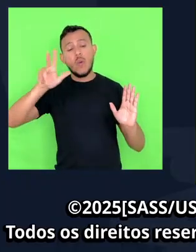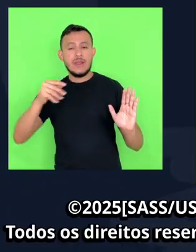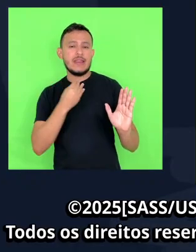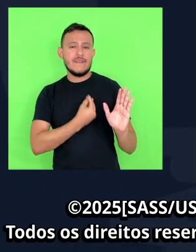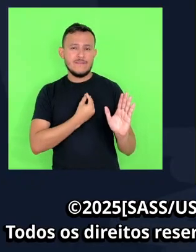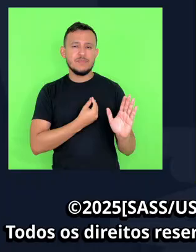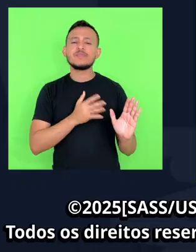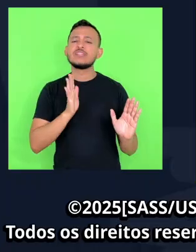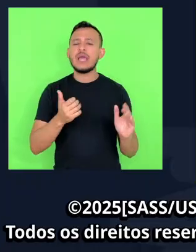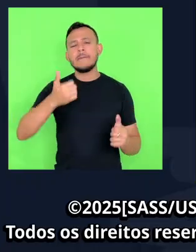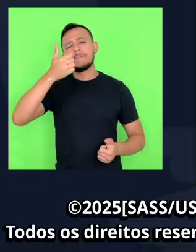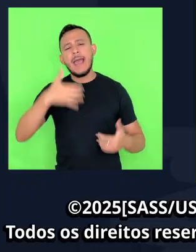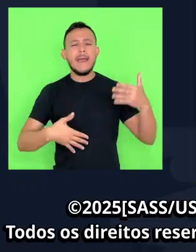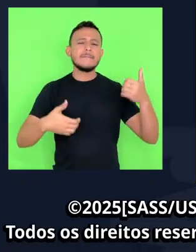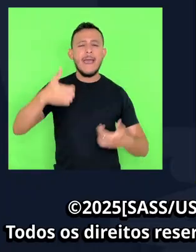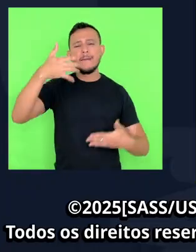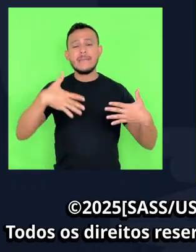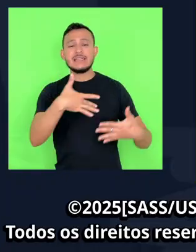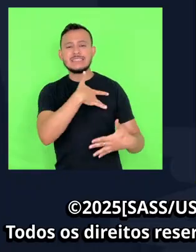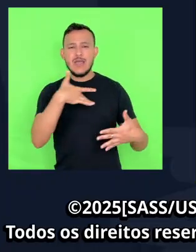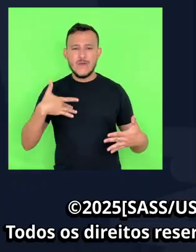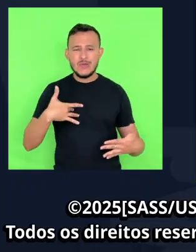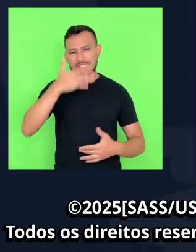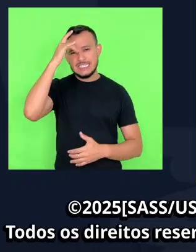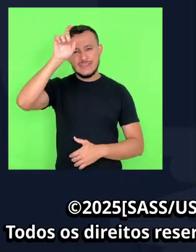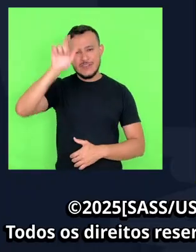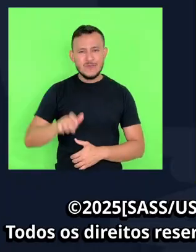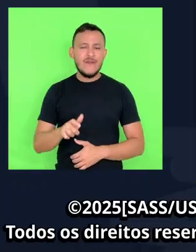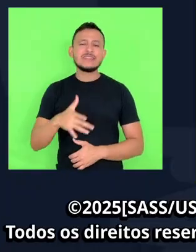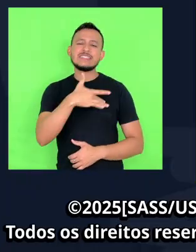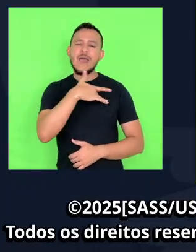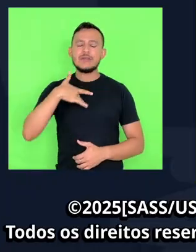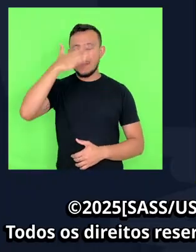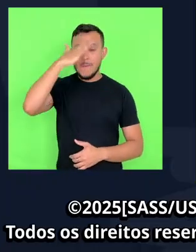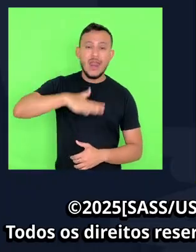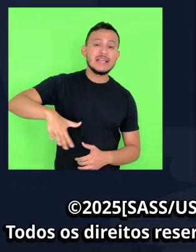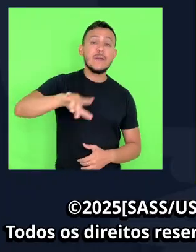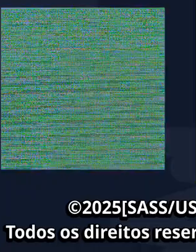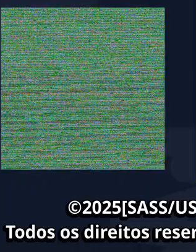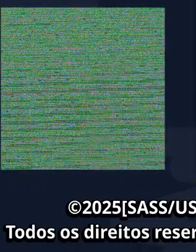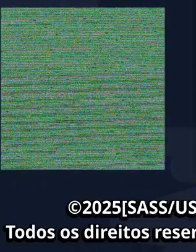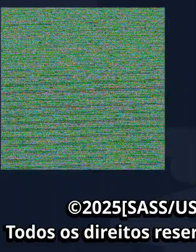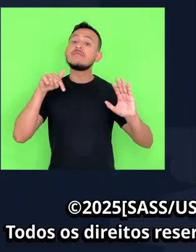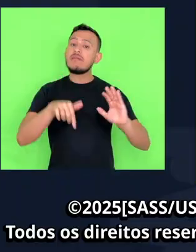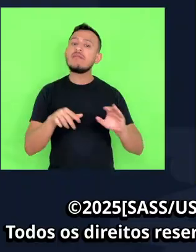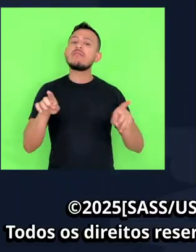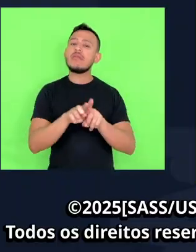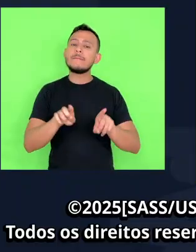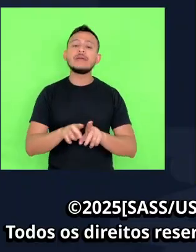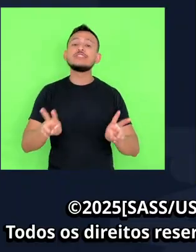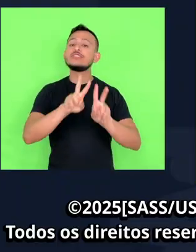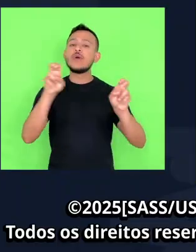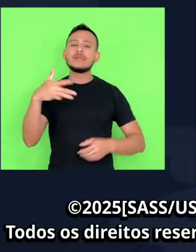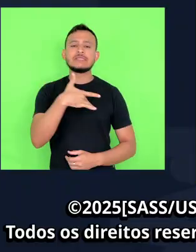vida. Eu falei bastante da saúde individual, da saúde das populações, mas a aula aqui também era sobre